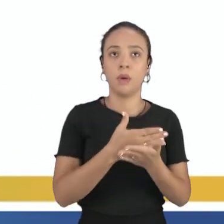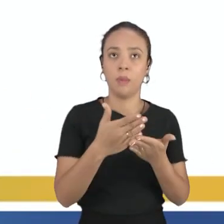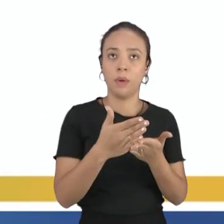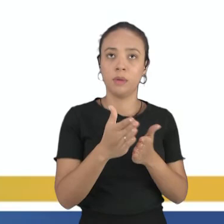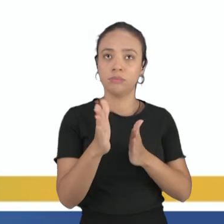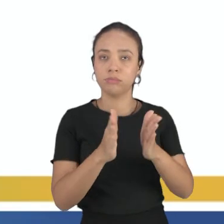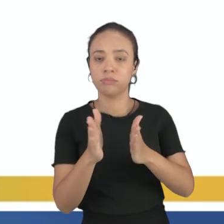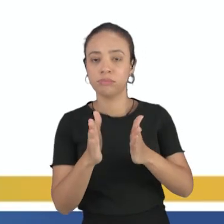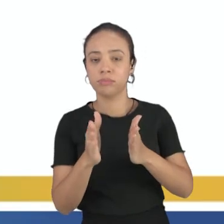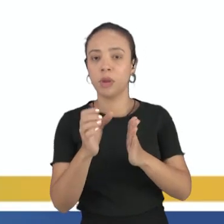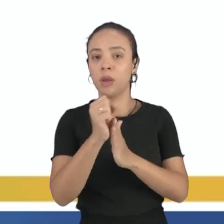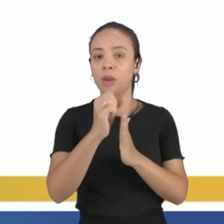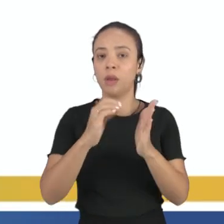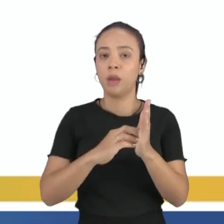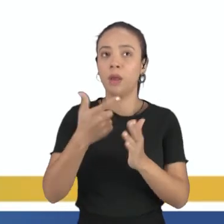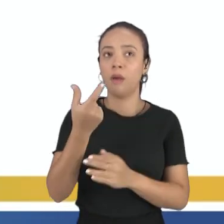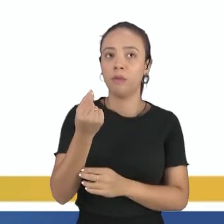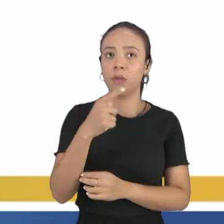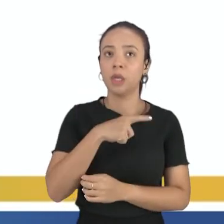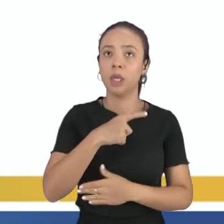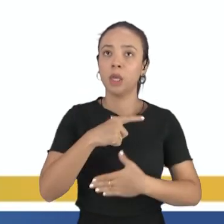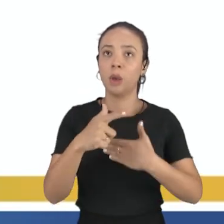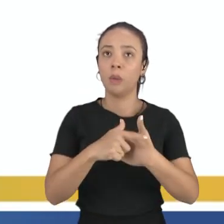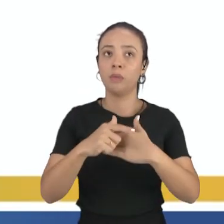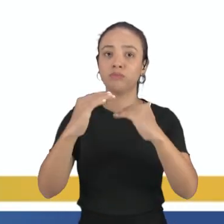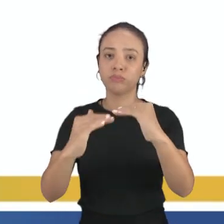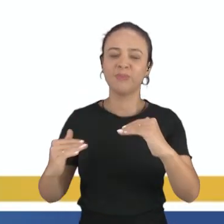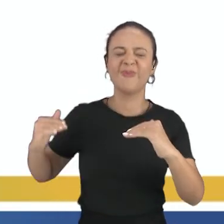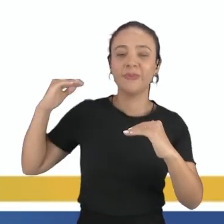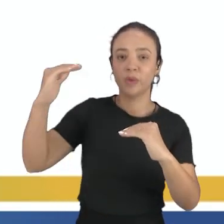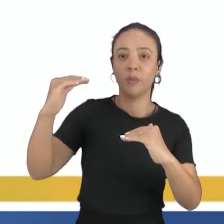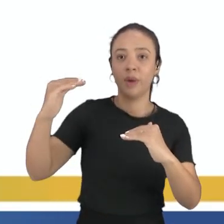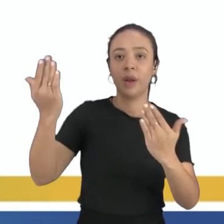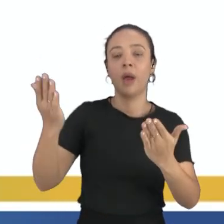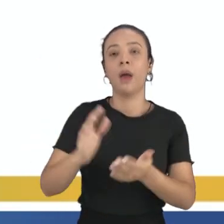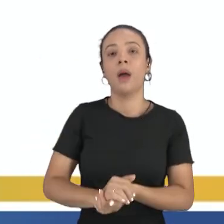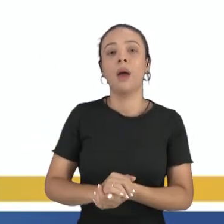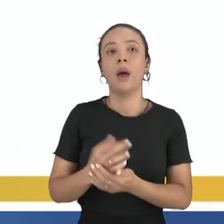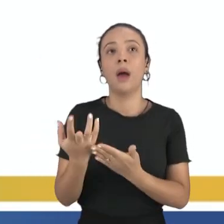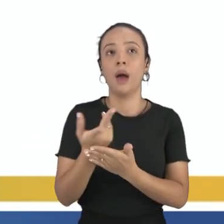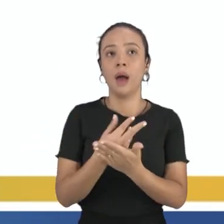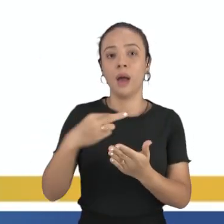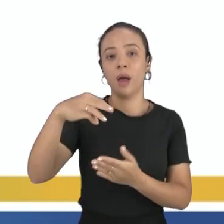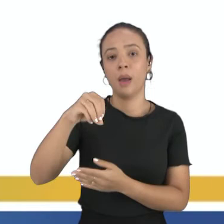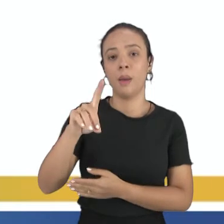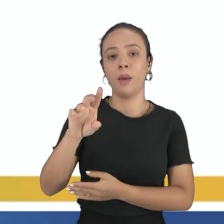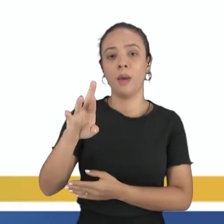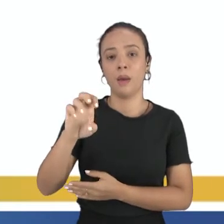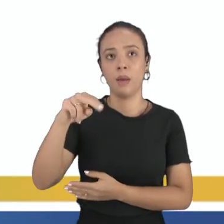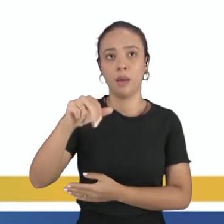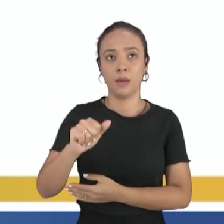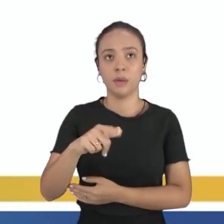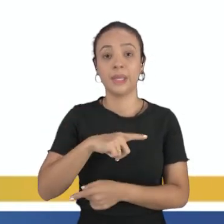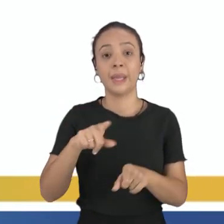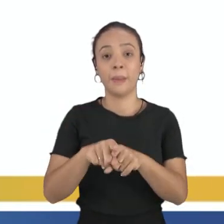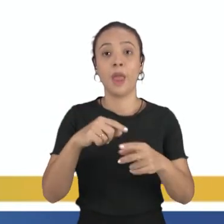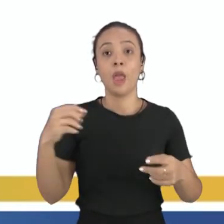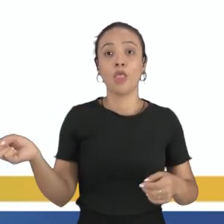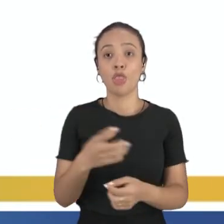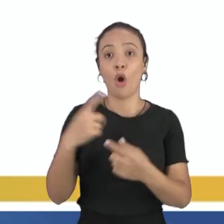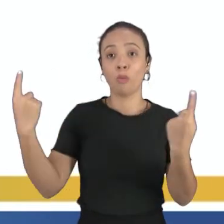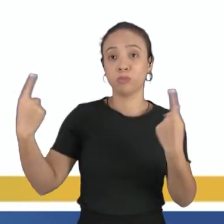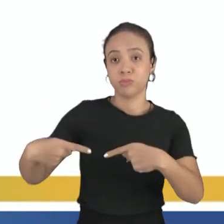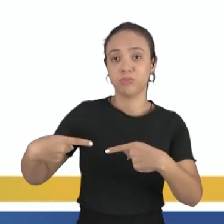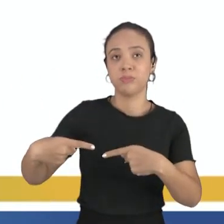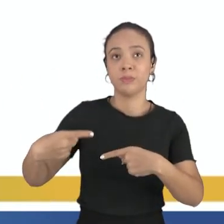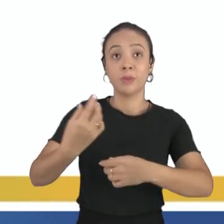na metade do século XX como uma forma de superar a arte moderna e propor novos caminhos e desafios no campo da